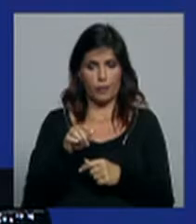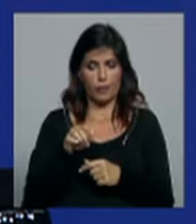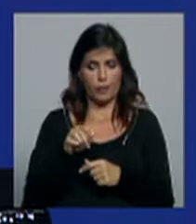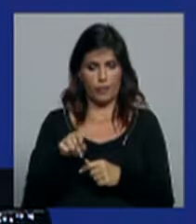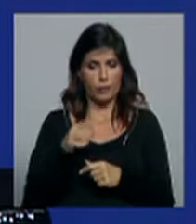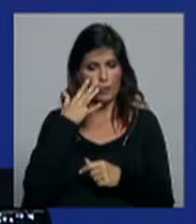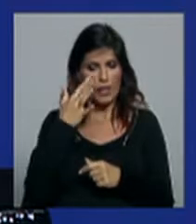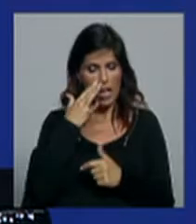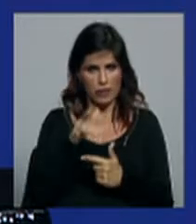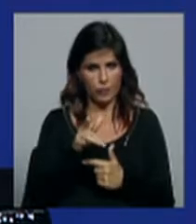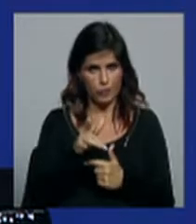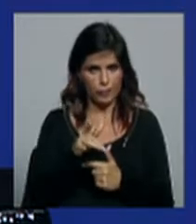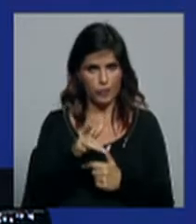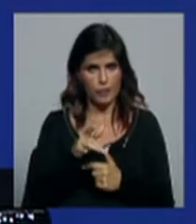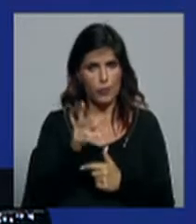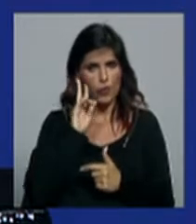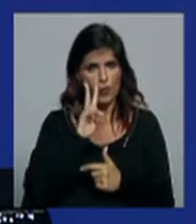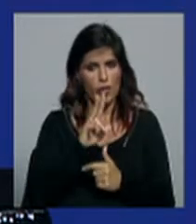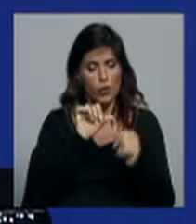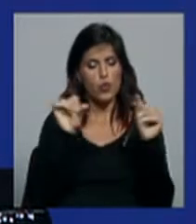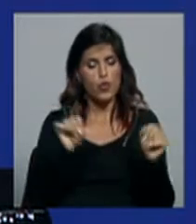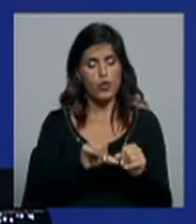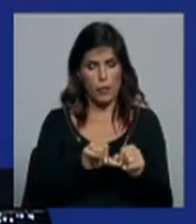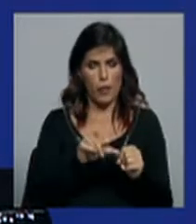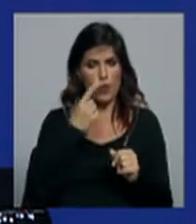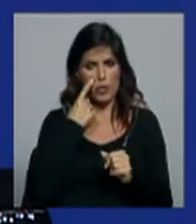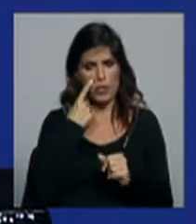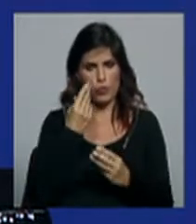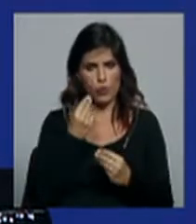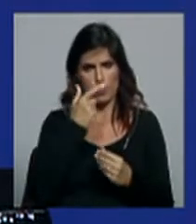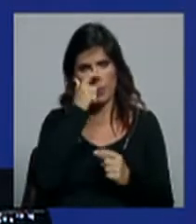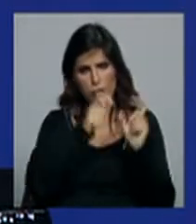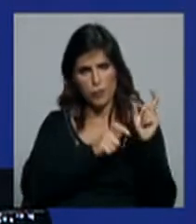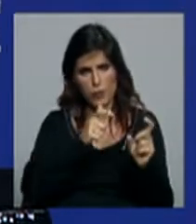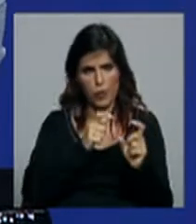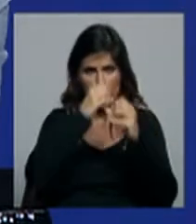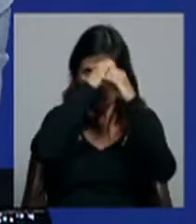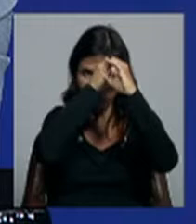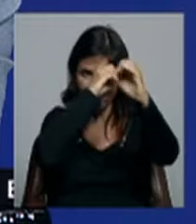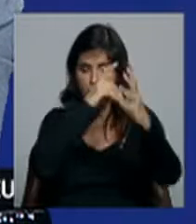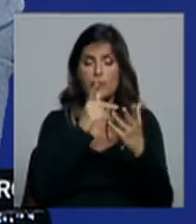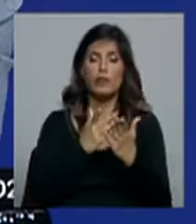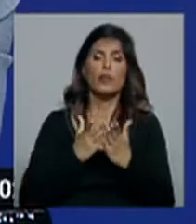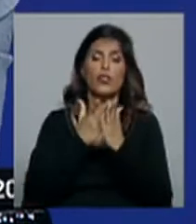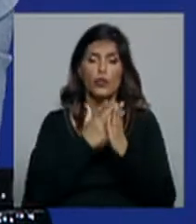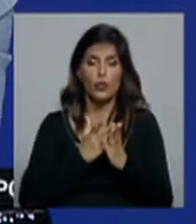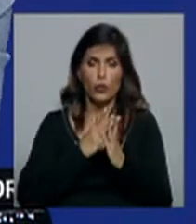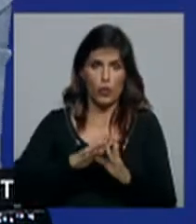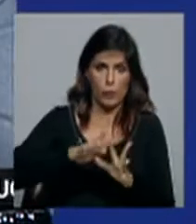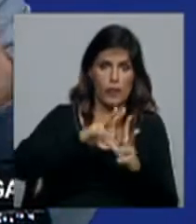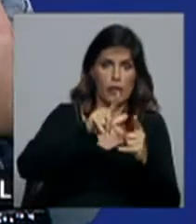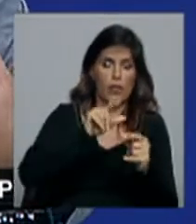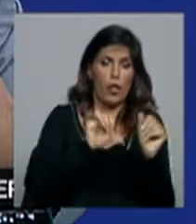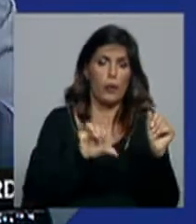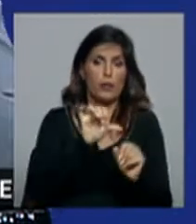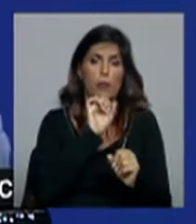autenticamente. Vamos até a um sistema planetário que é muito conhecido pelos astrónomos, recebe muito carinho dos astrónomos porque é um autêntico laboratório para o futuro daquilo que pode